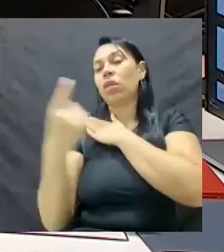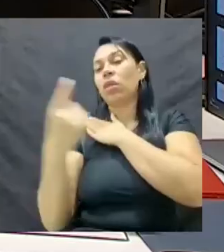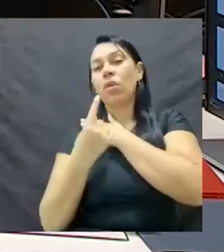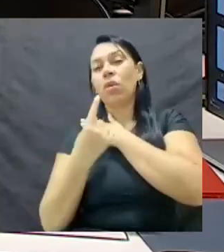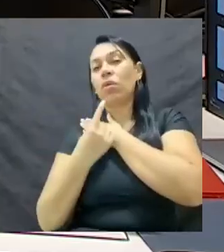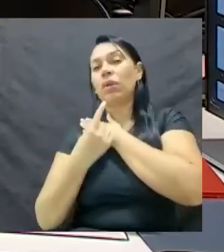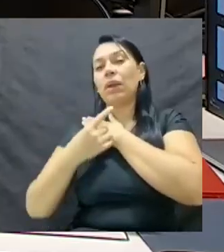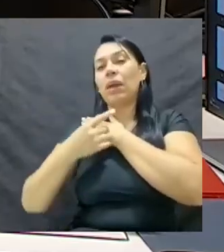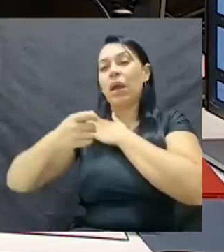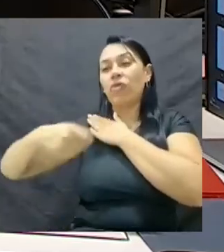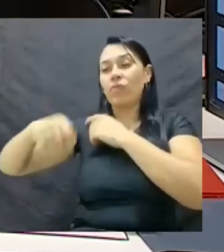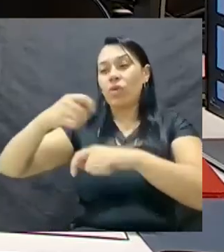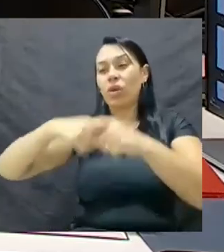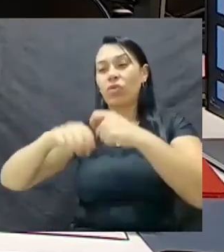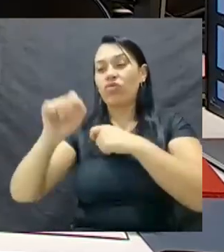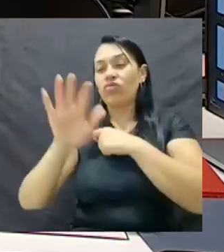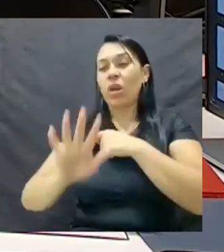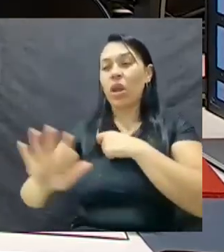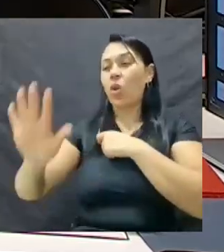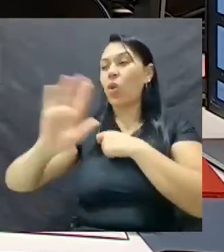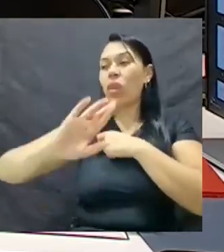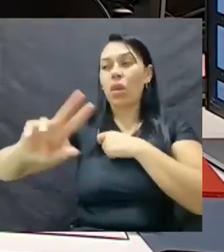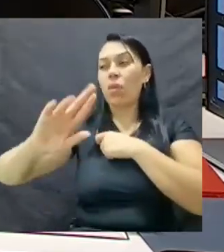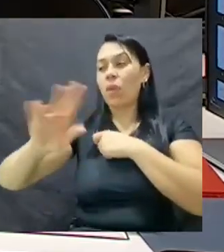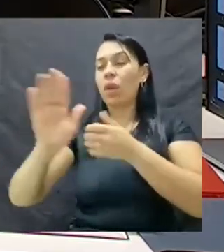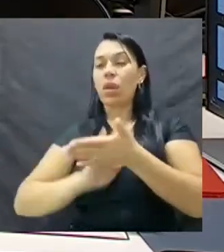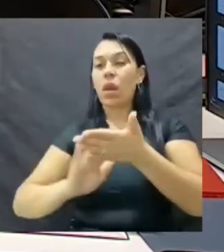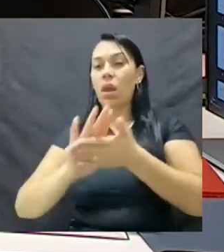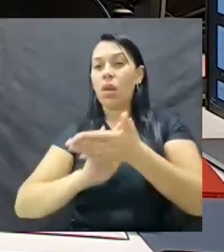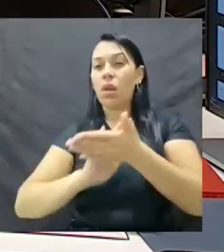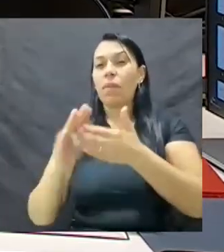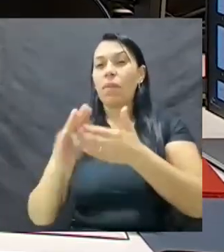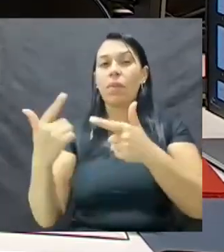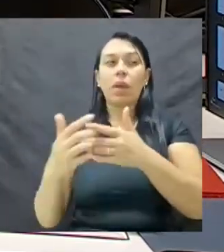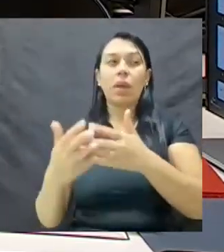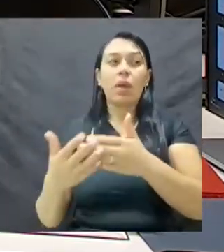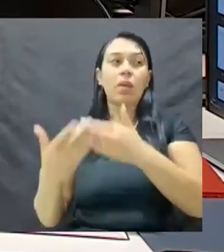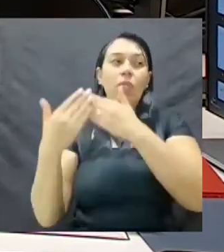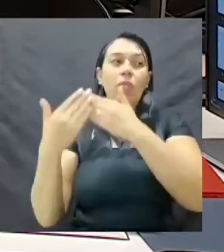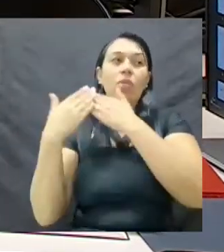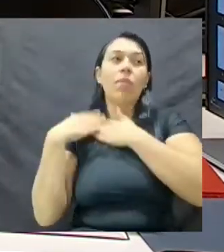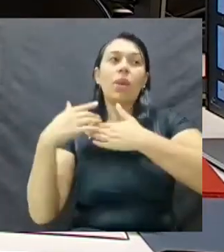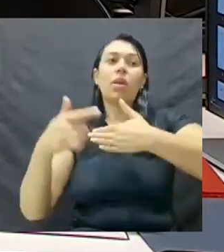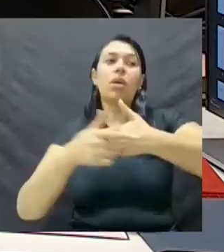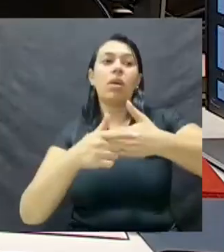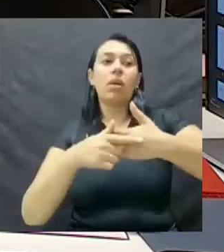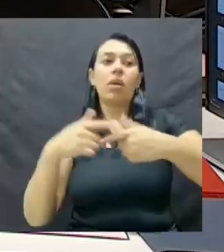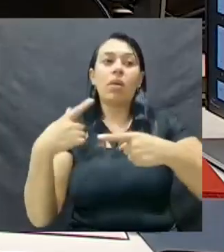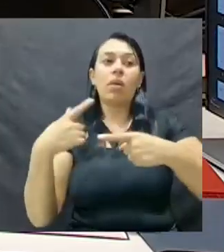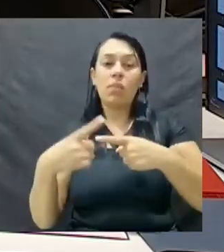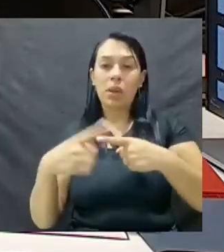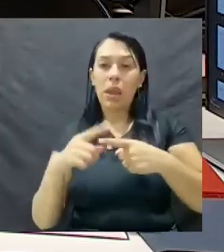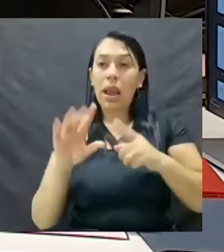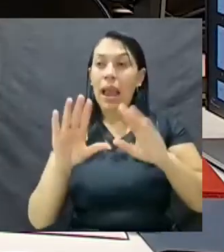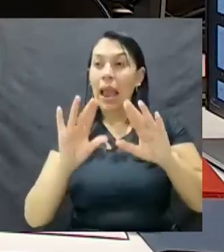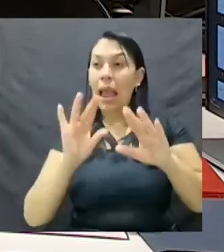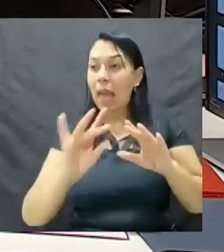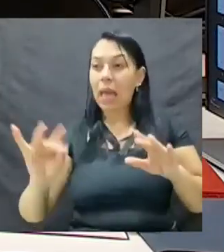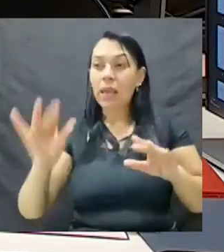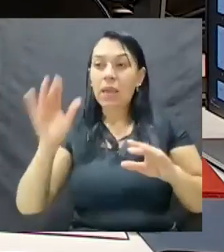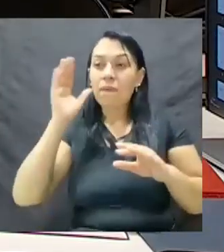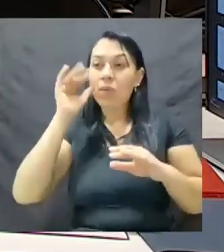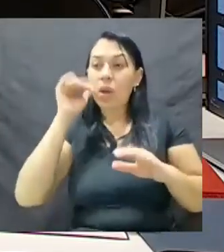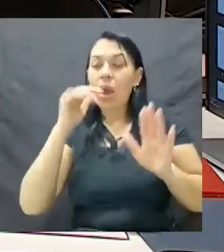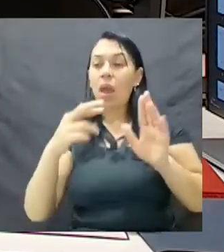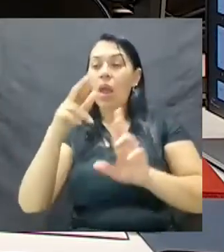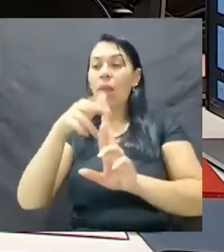estamos na responsabilidade do cargo, mas a cada funcionário que atua representando a Câmara Municipal de